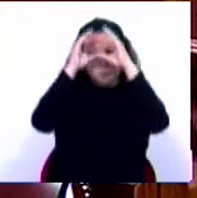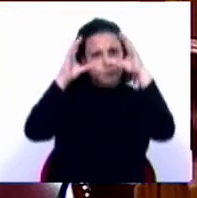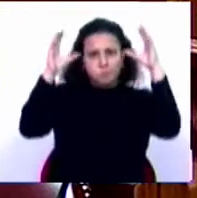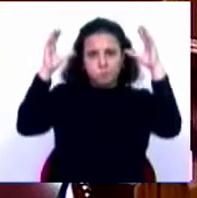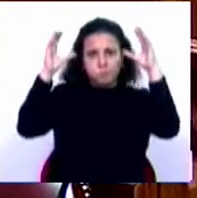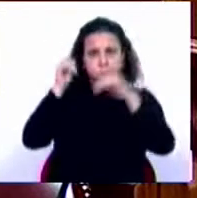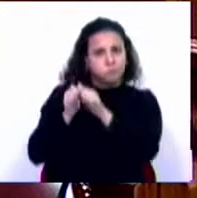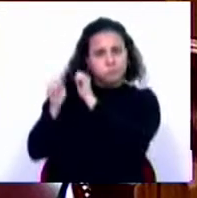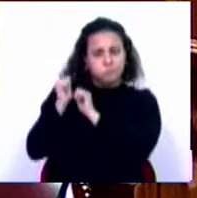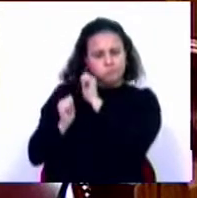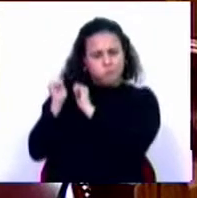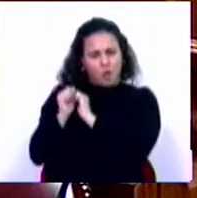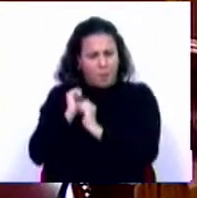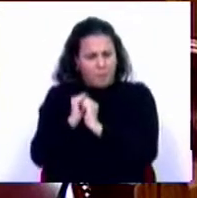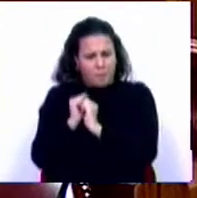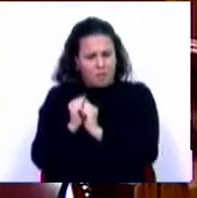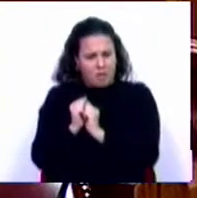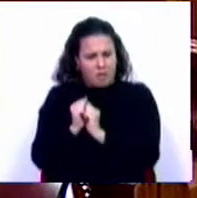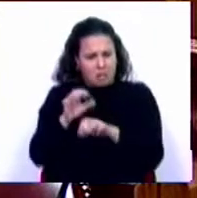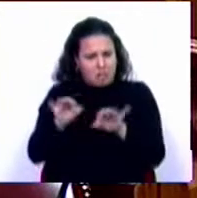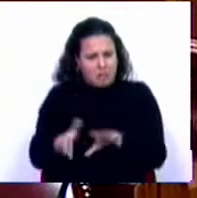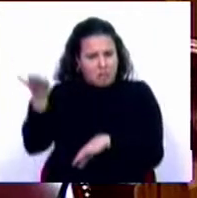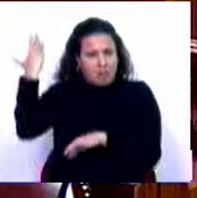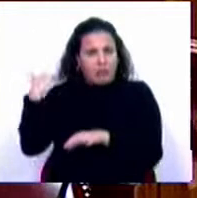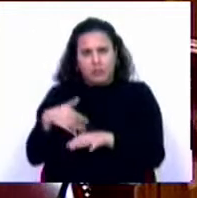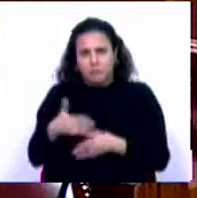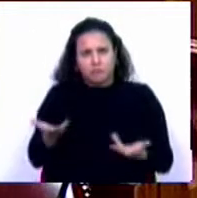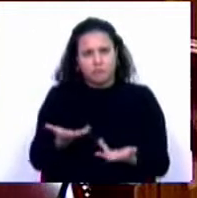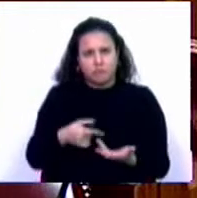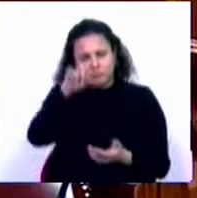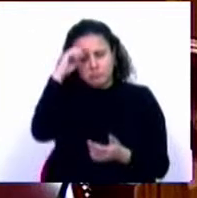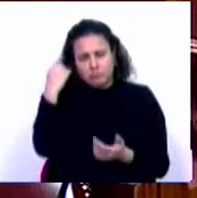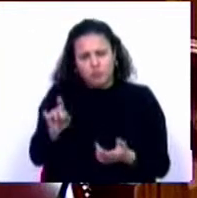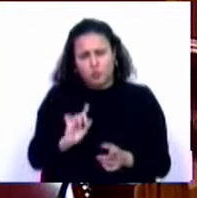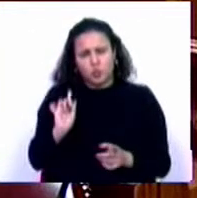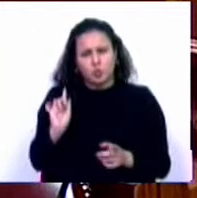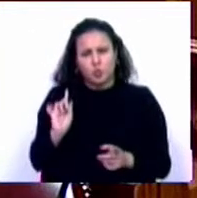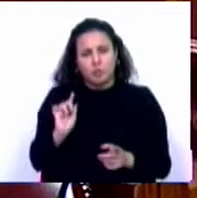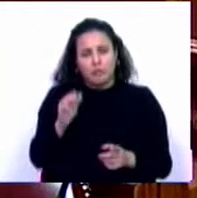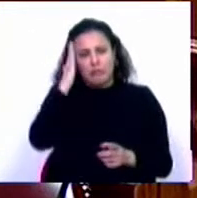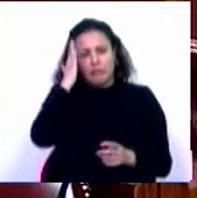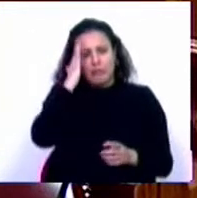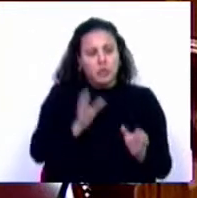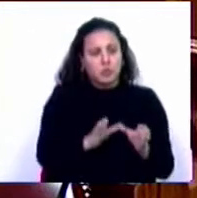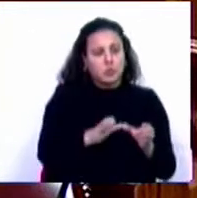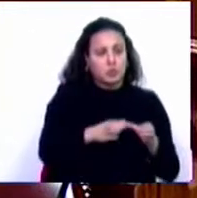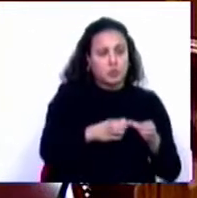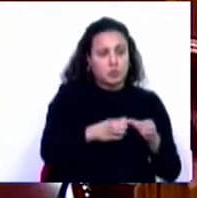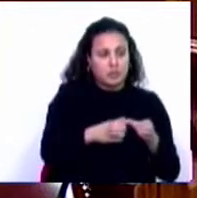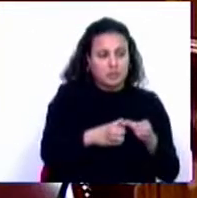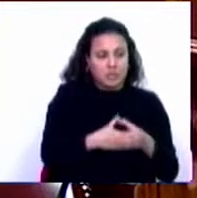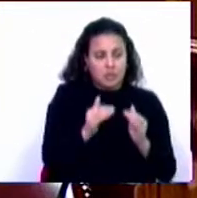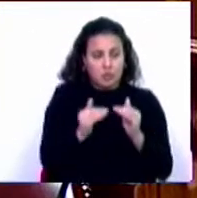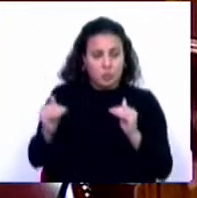ao papel. Podemos, evidentemente, e isso não é difícil, aliás, julgo que o Conselho Superior da Magistratura e o Conselho Superior